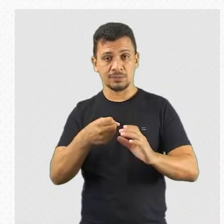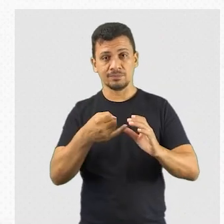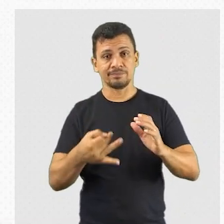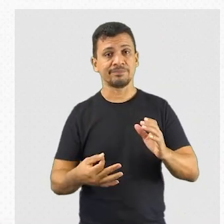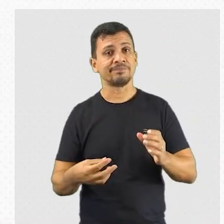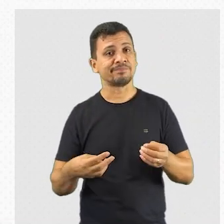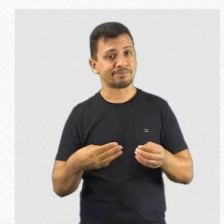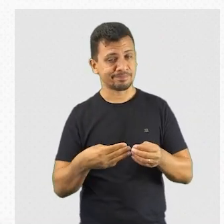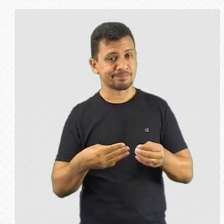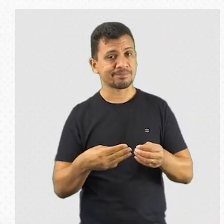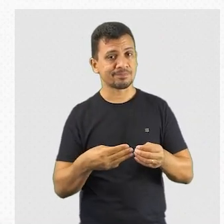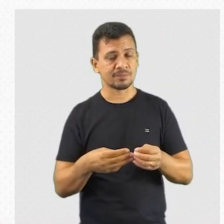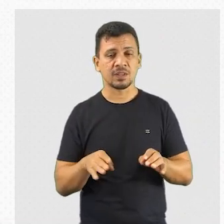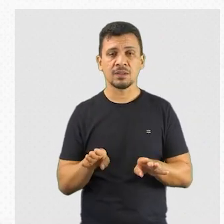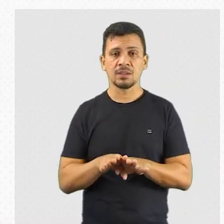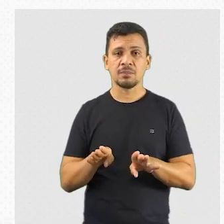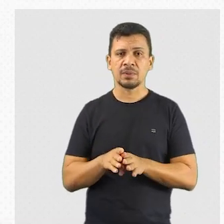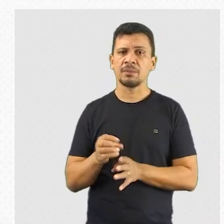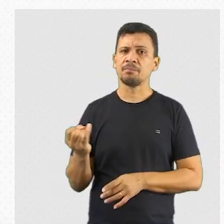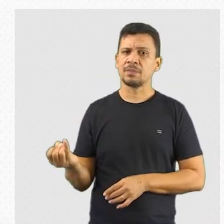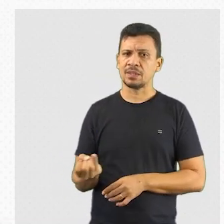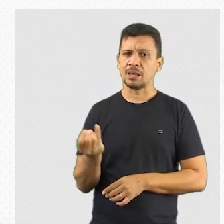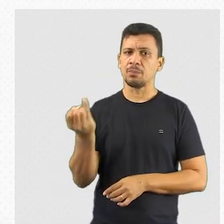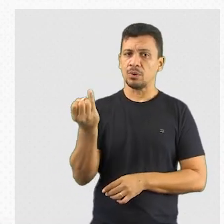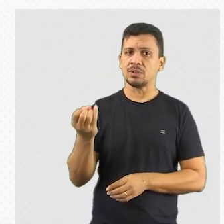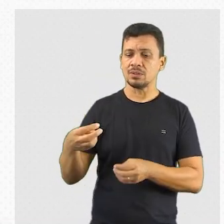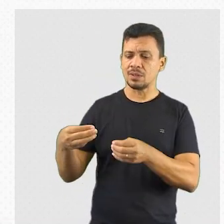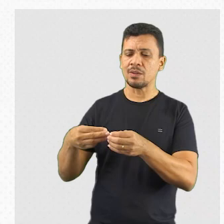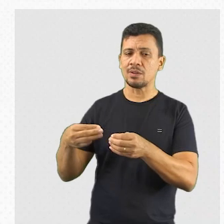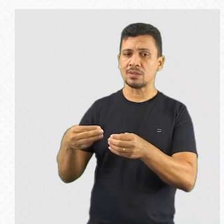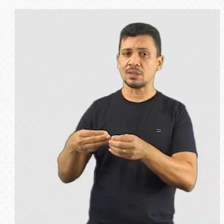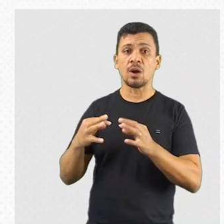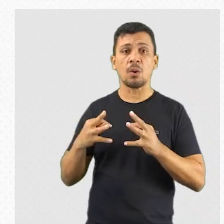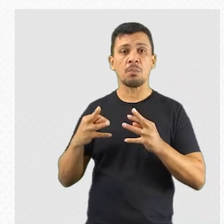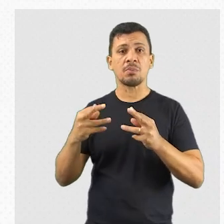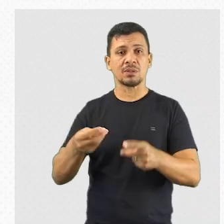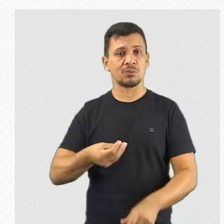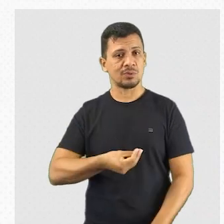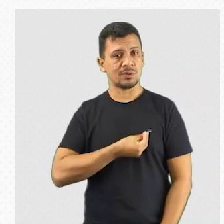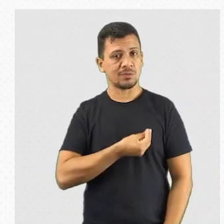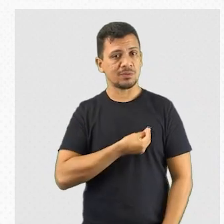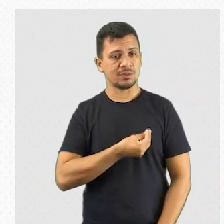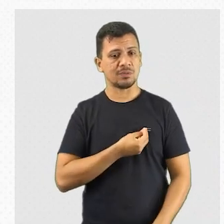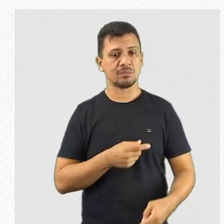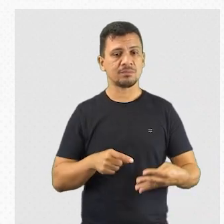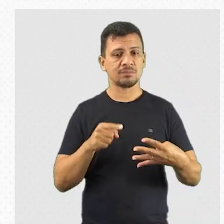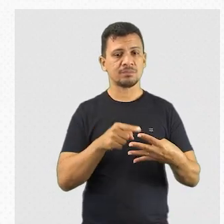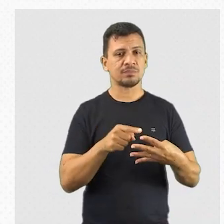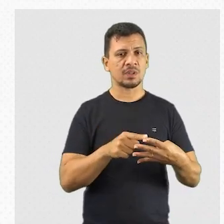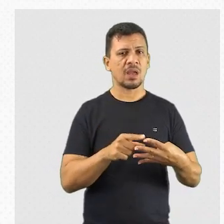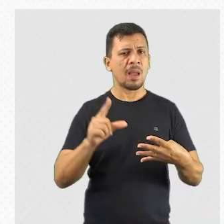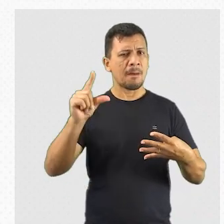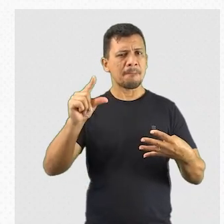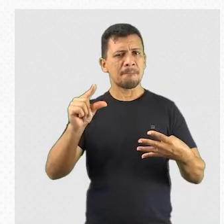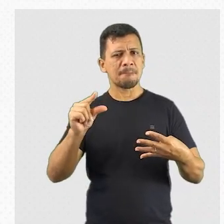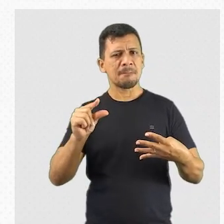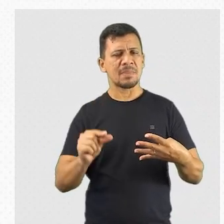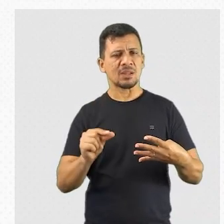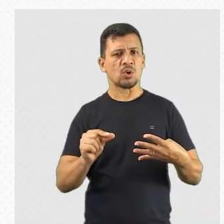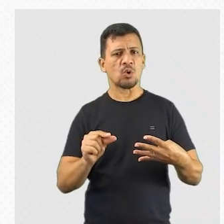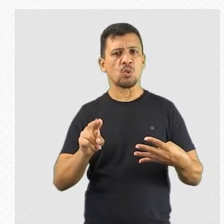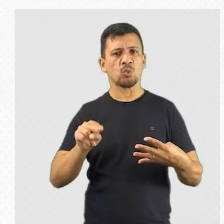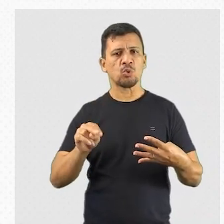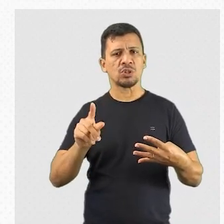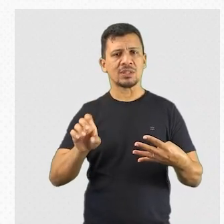célula, da importância das células para os seres vivos, né? Então, vamos lá. A letra A é a menor unidade funcional